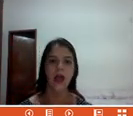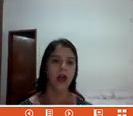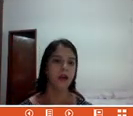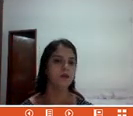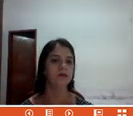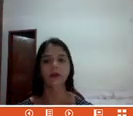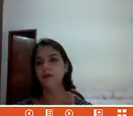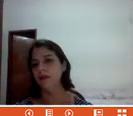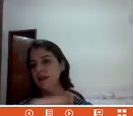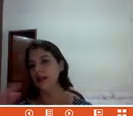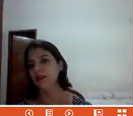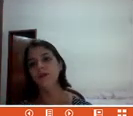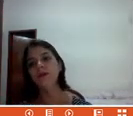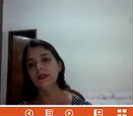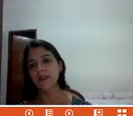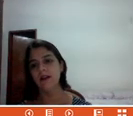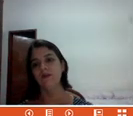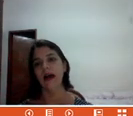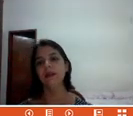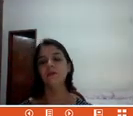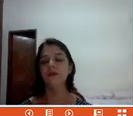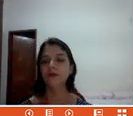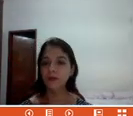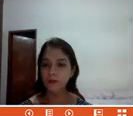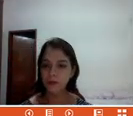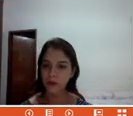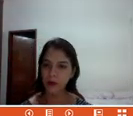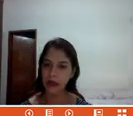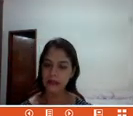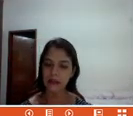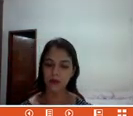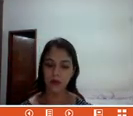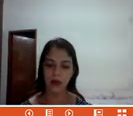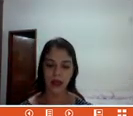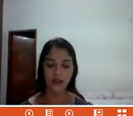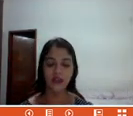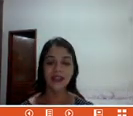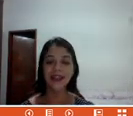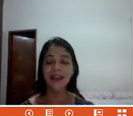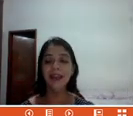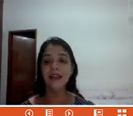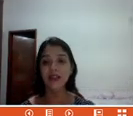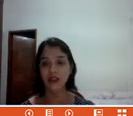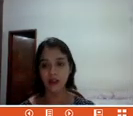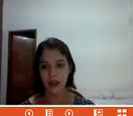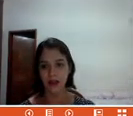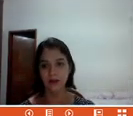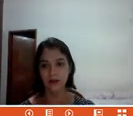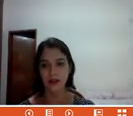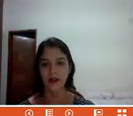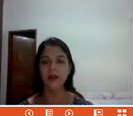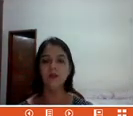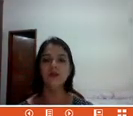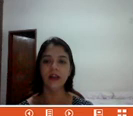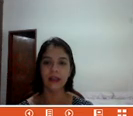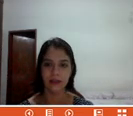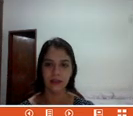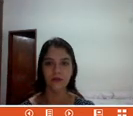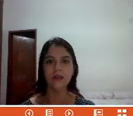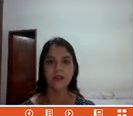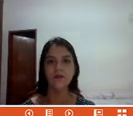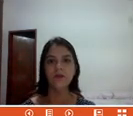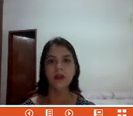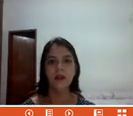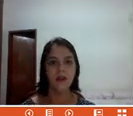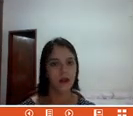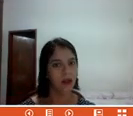países, ela conta todas as lutas travadas pelos surdos com relação a adquirir esses direitos, né, que hoje, graças a